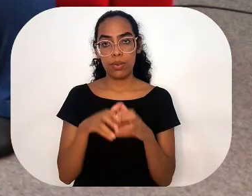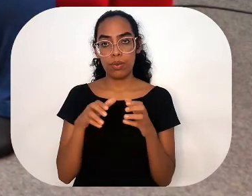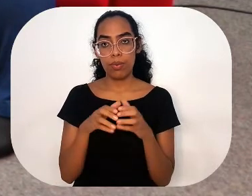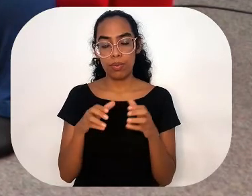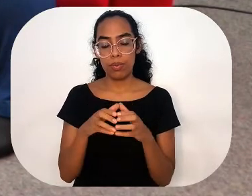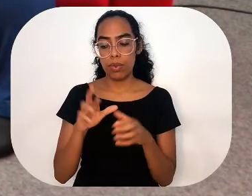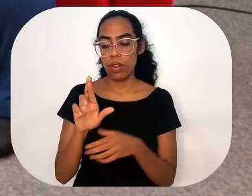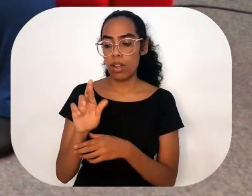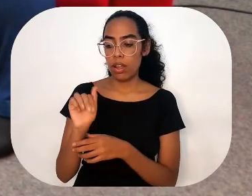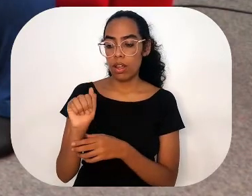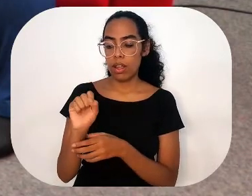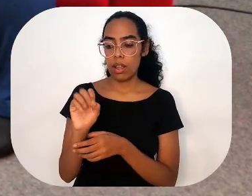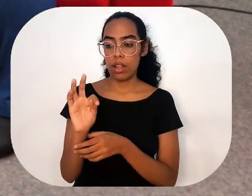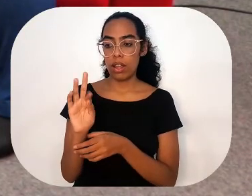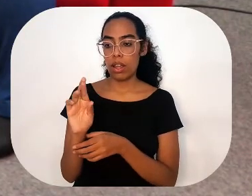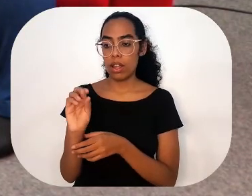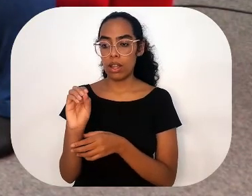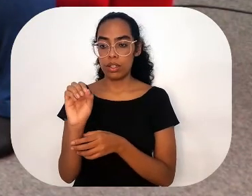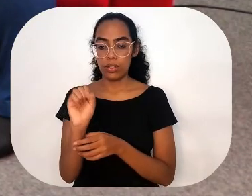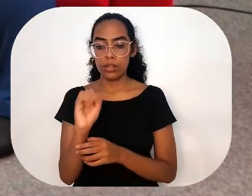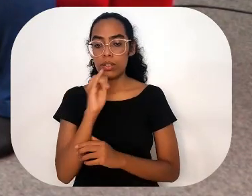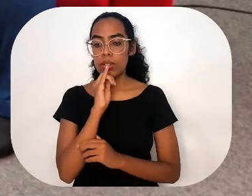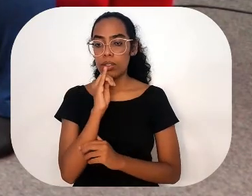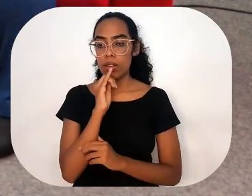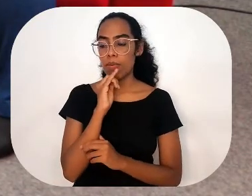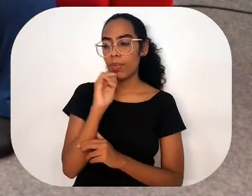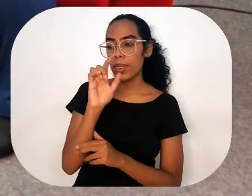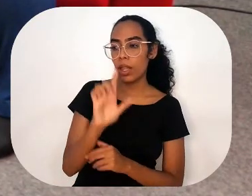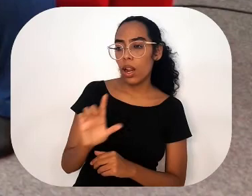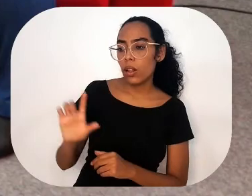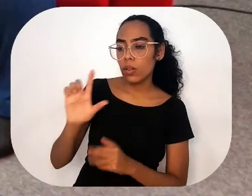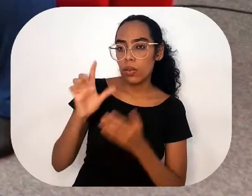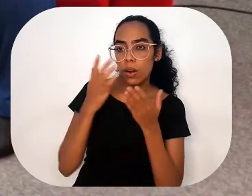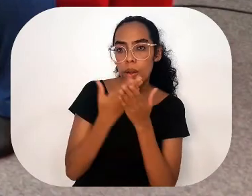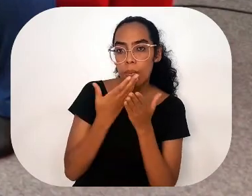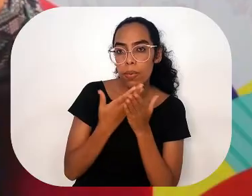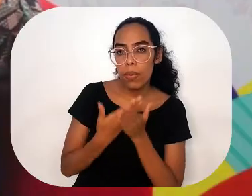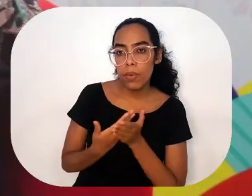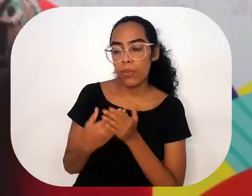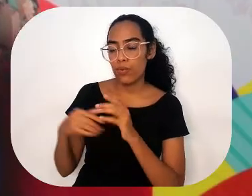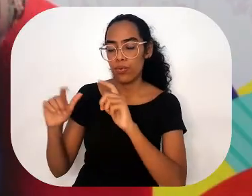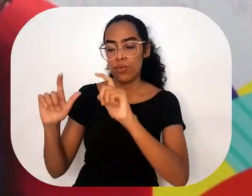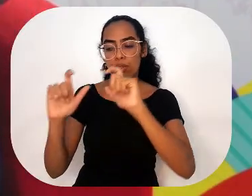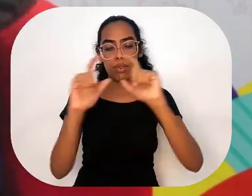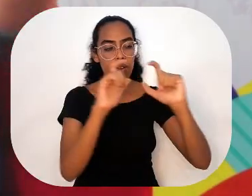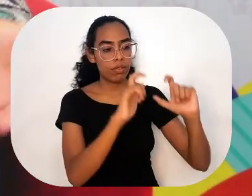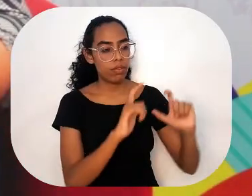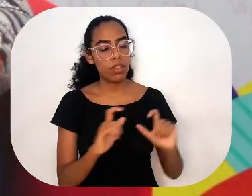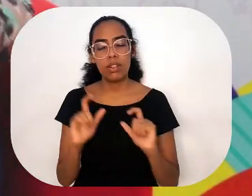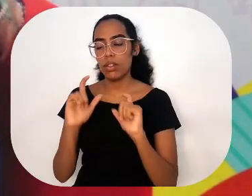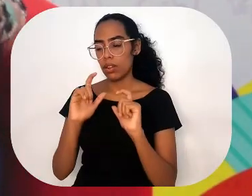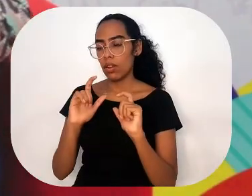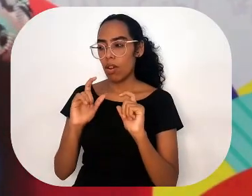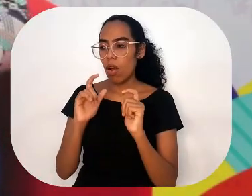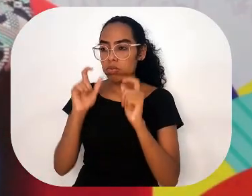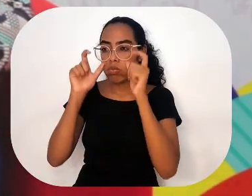mergulhar nas narrativas literárias mergulhar nas fotografias olhar esses muitos